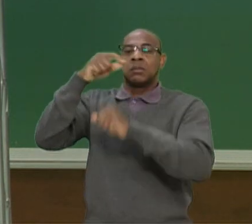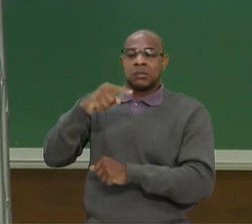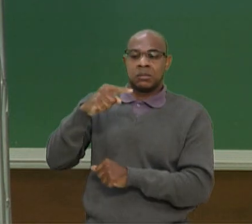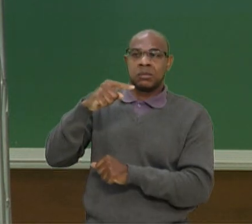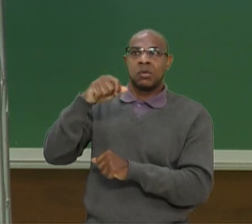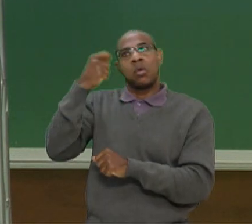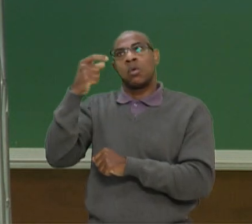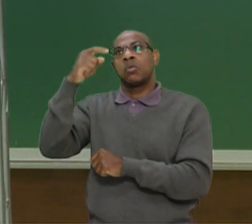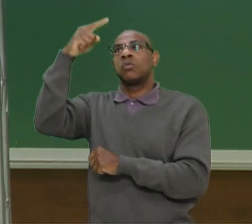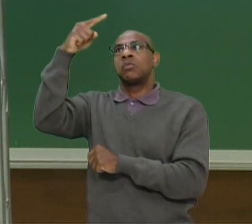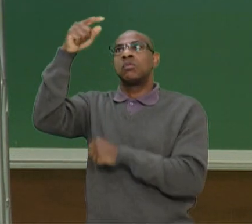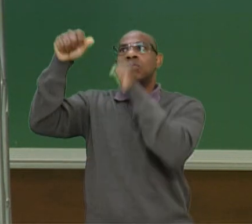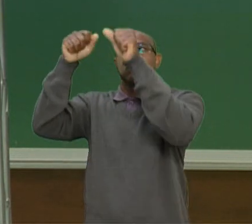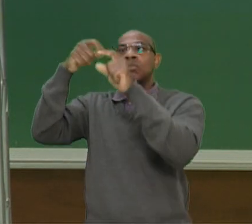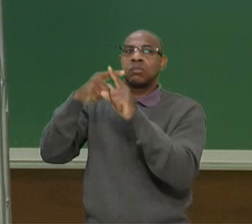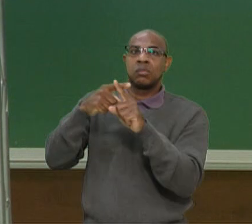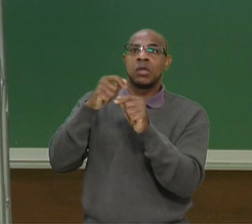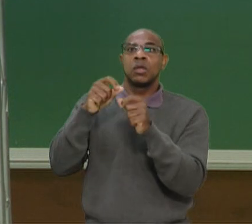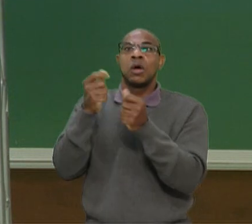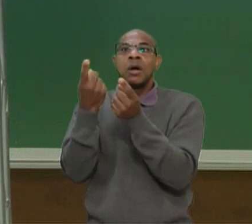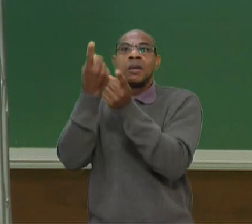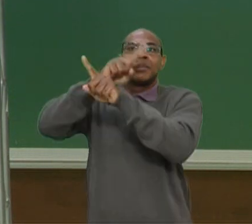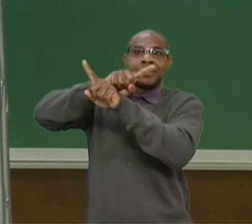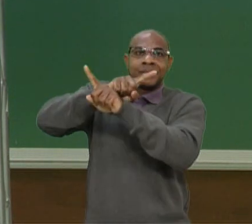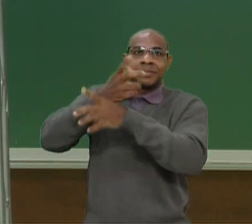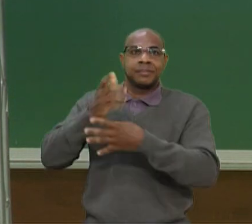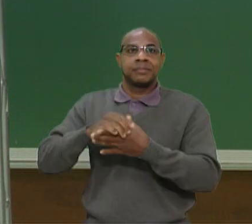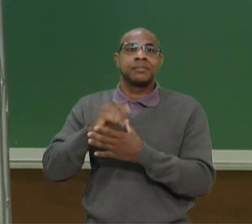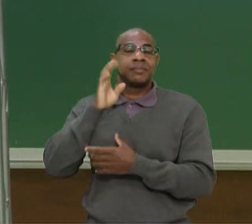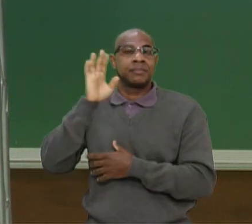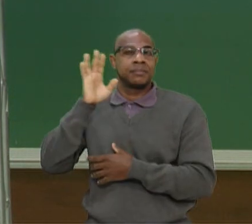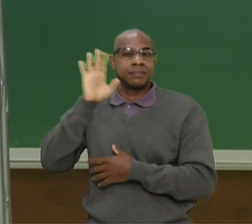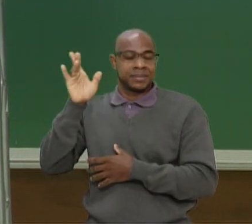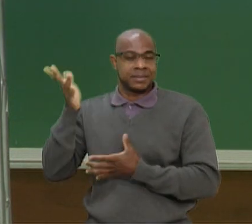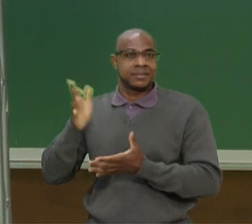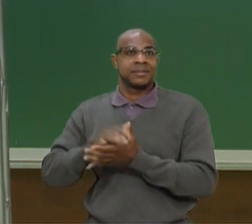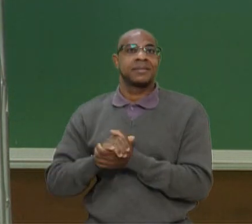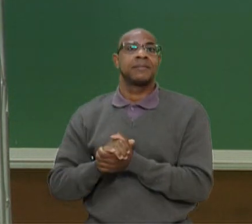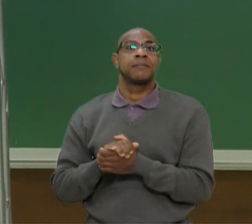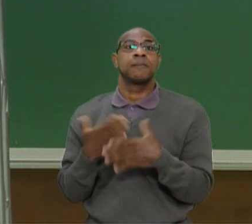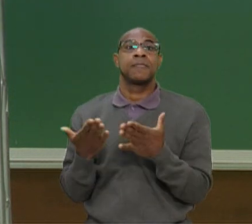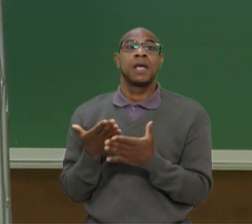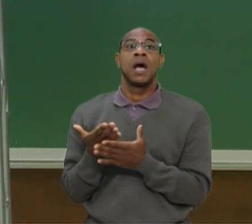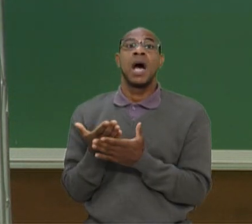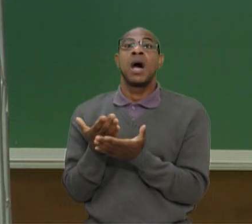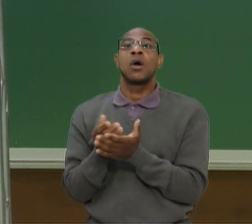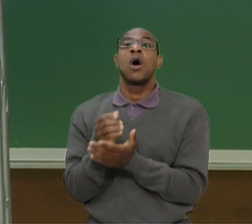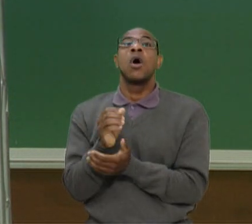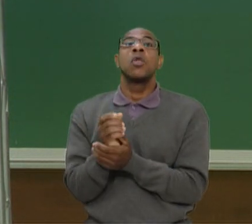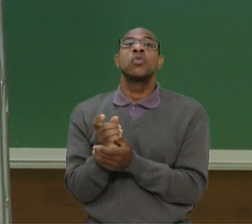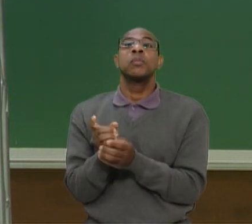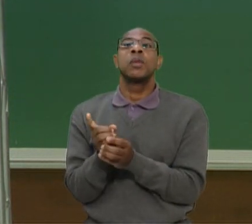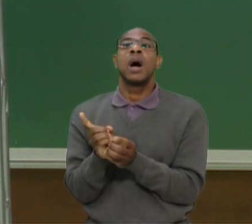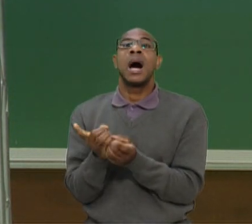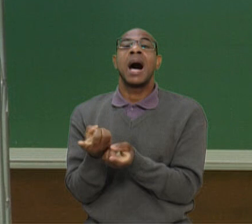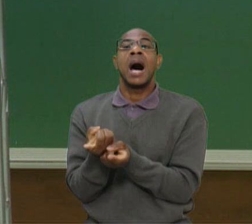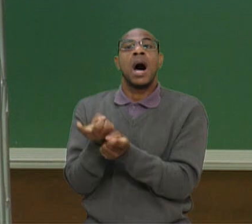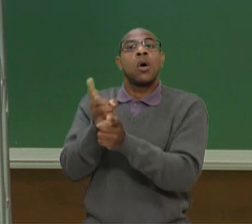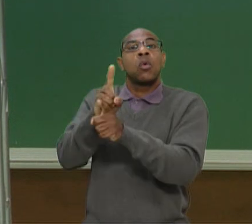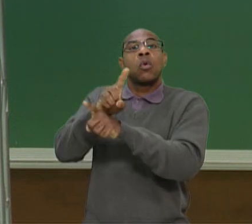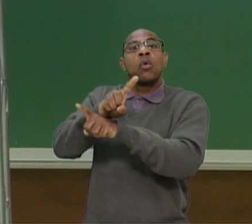colocar o sinal oposto na parte imaginária. Já quando a gente fala do número